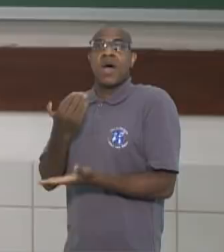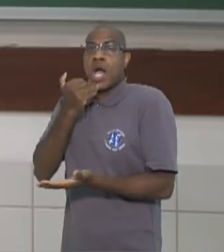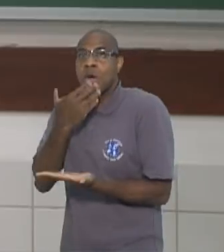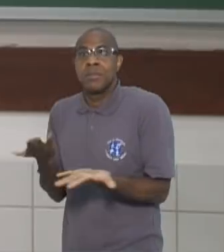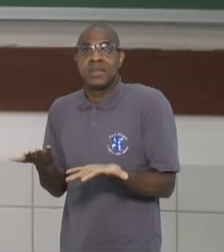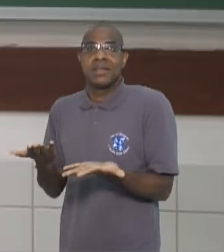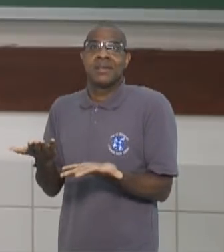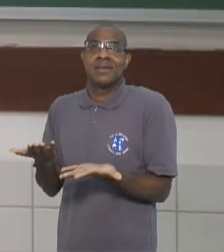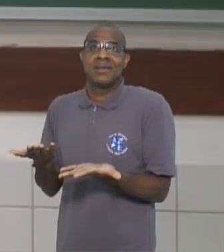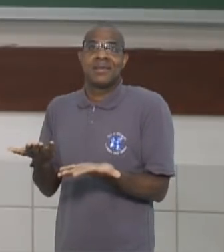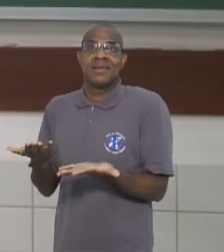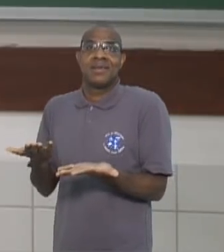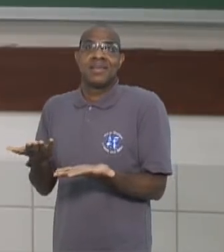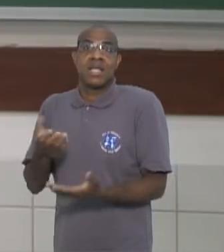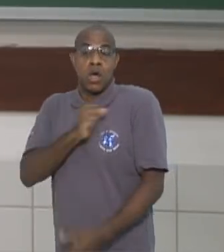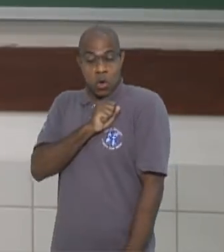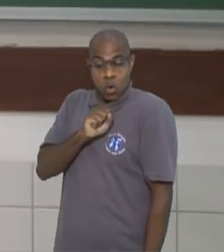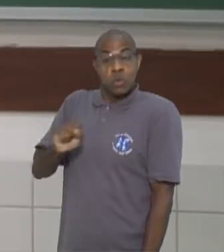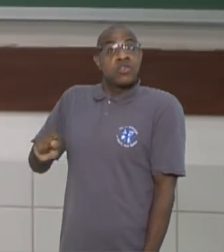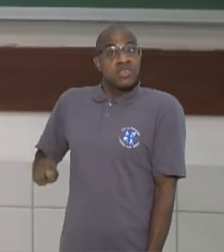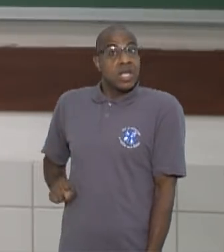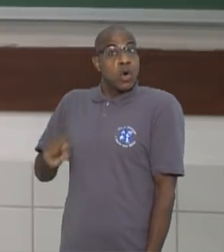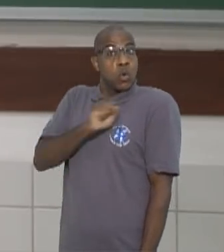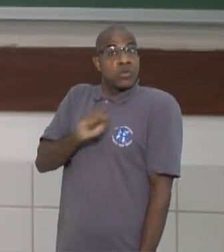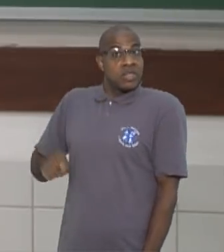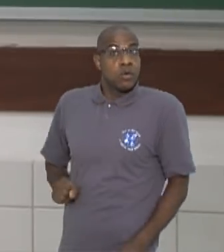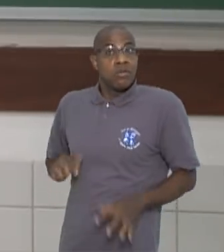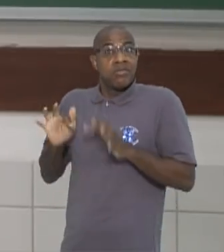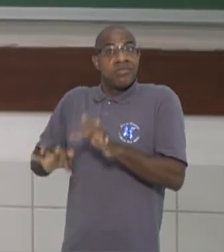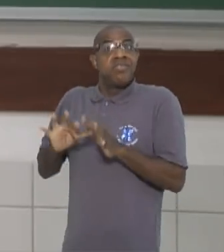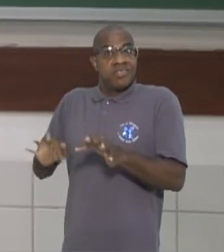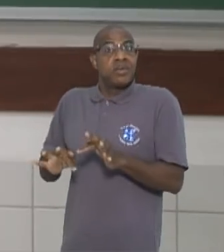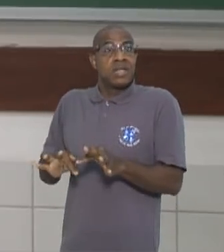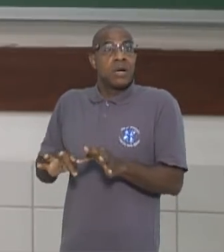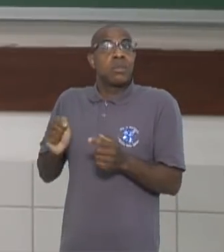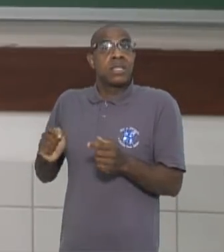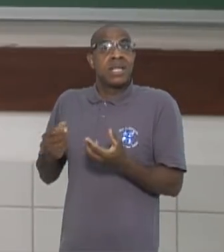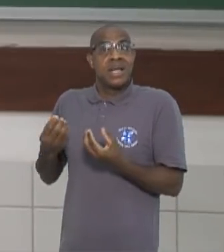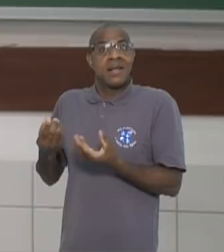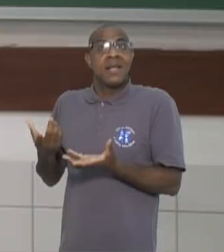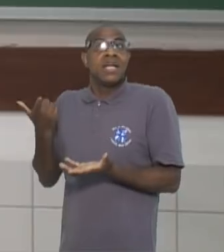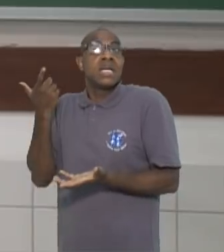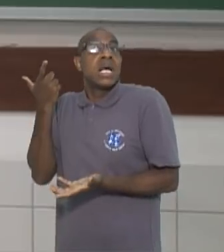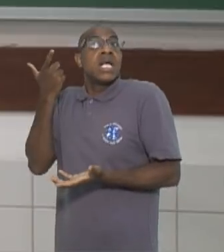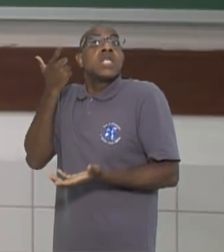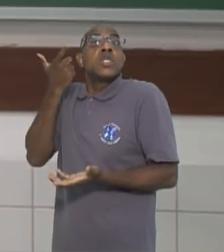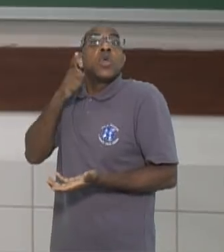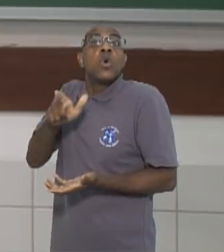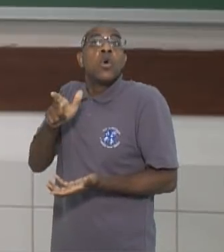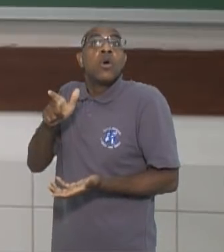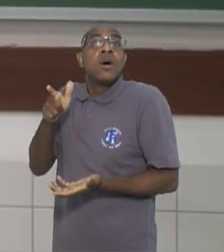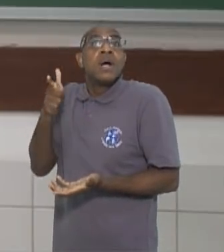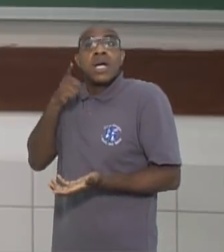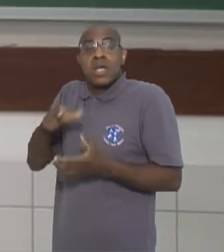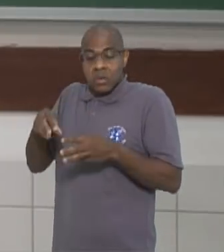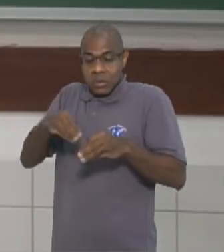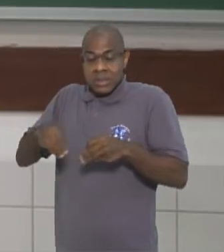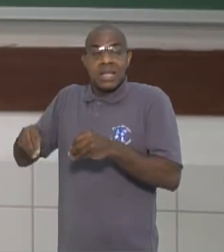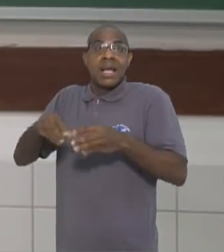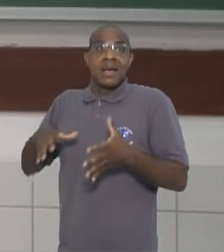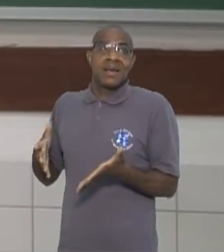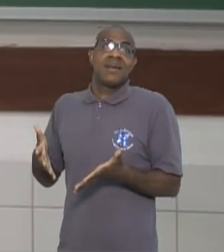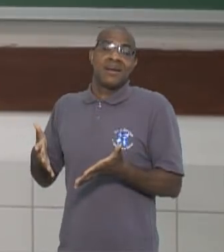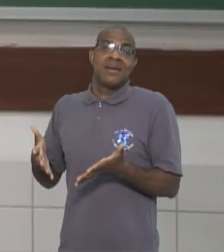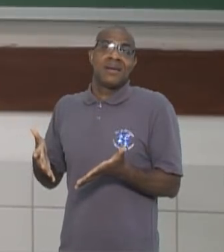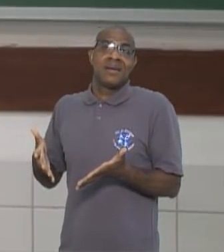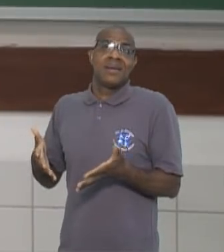guerreiro e ele ganhou essa terra do rei. Então o rei deu para ele essa terra em troca da sua lealdade,